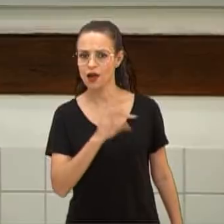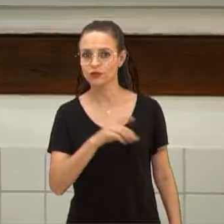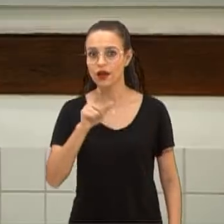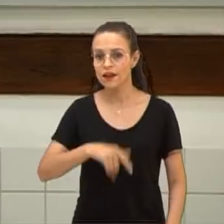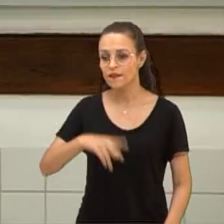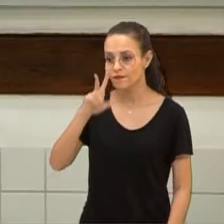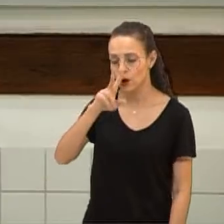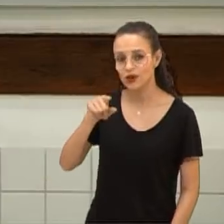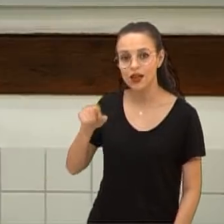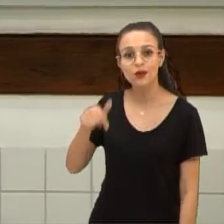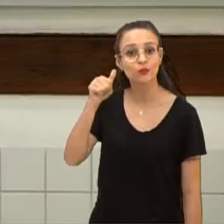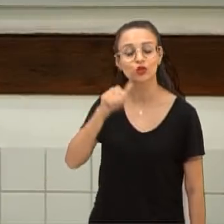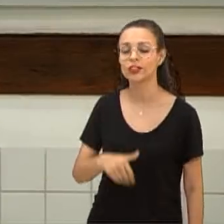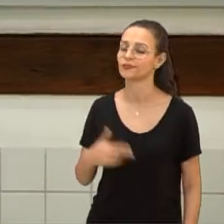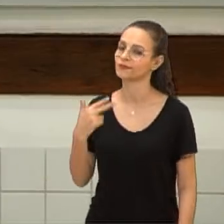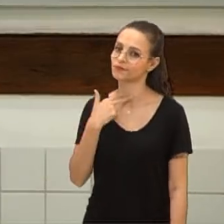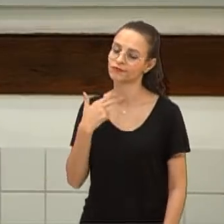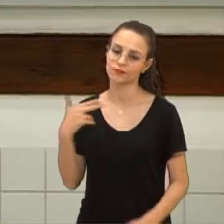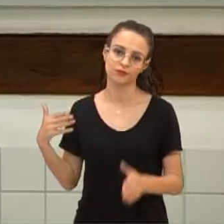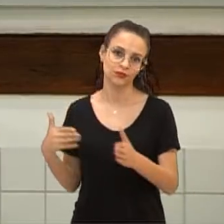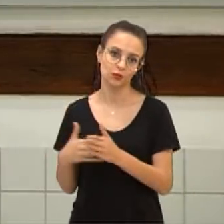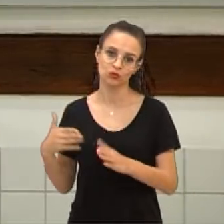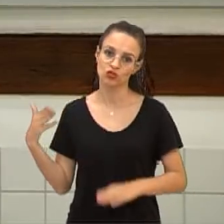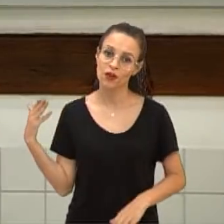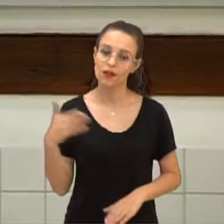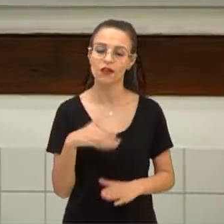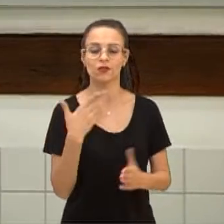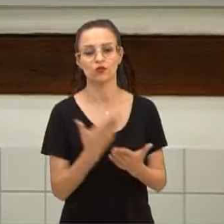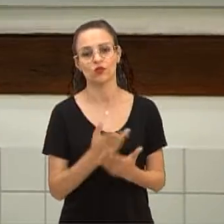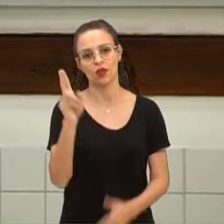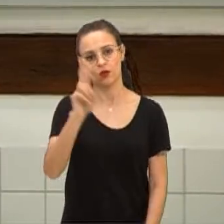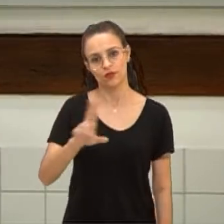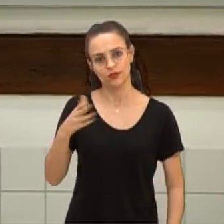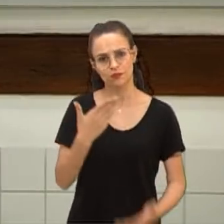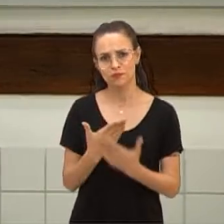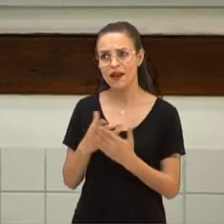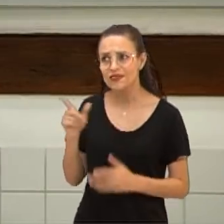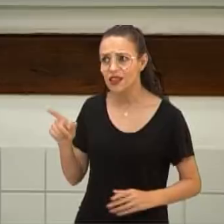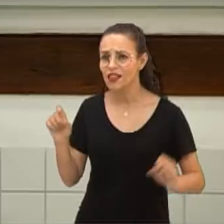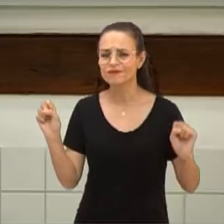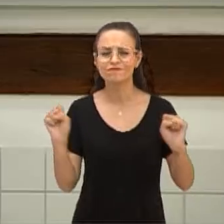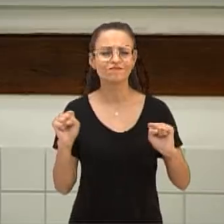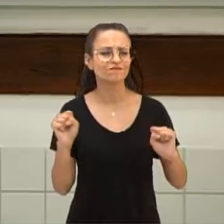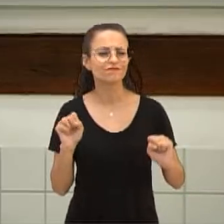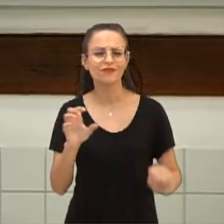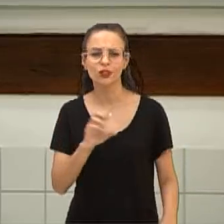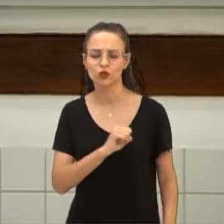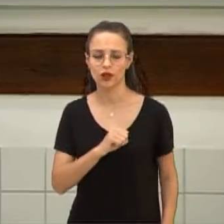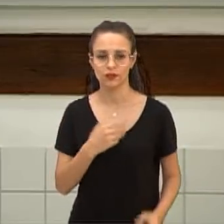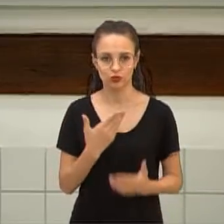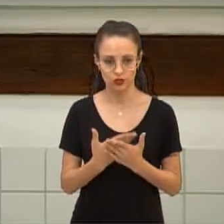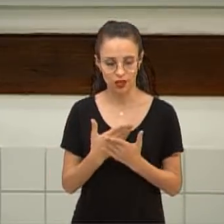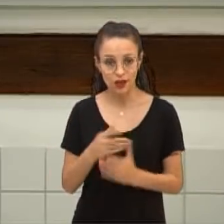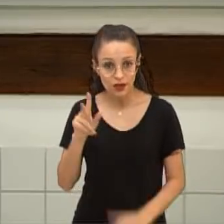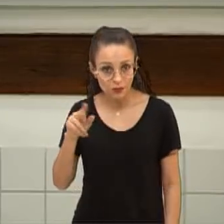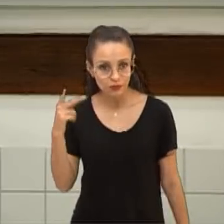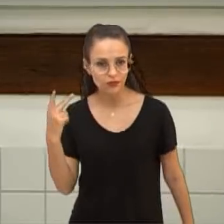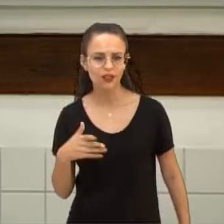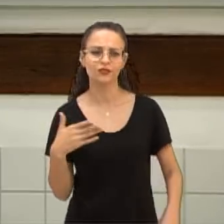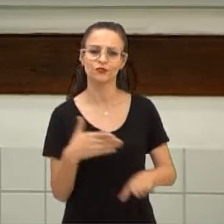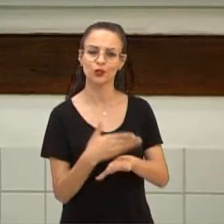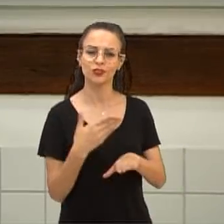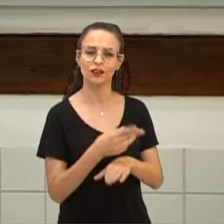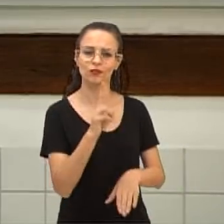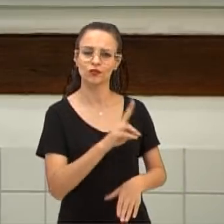mulheres estavam impedidas de irem para a universidade. Mas ela adorava estudar. Como o irmão dela estava frequentando,